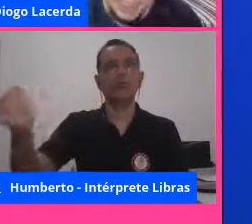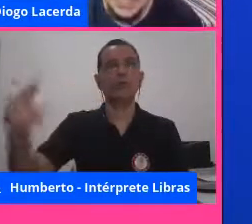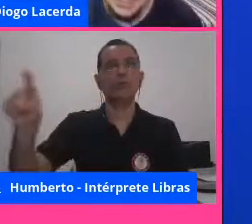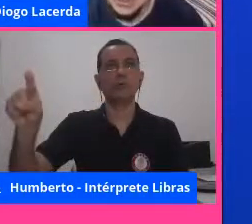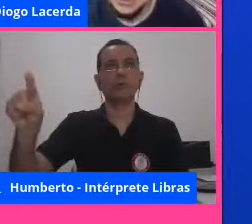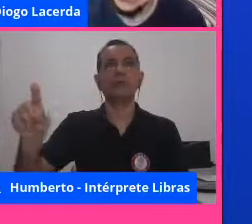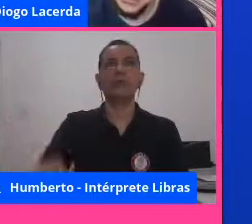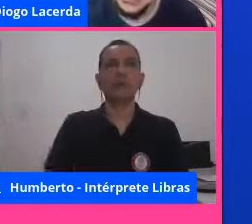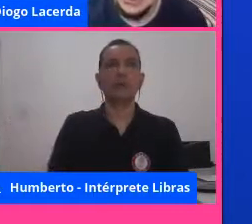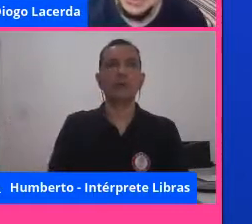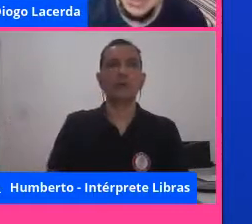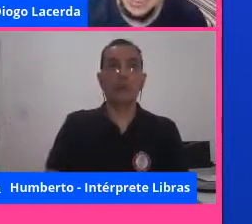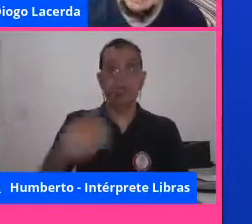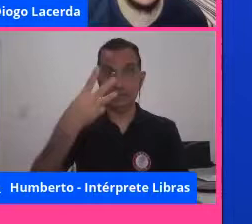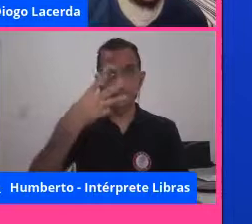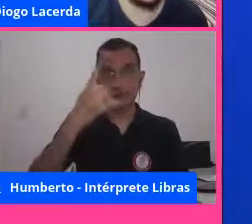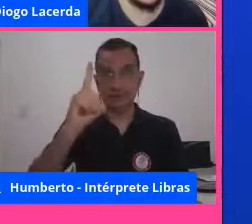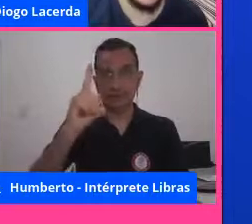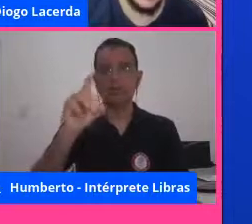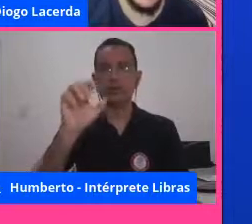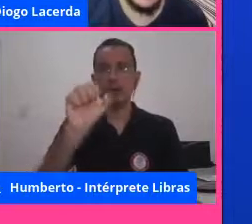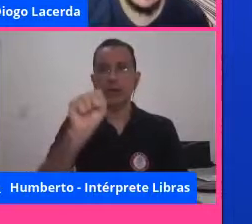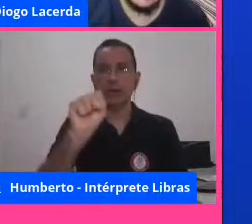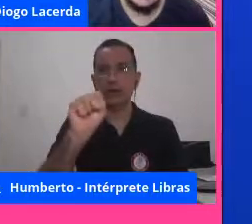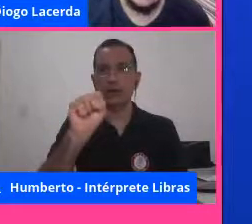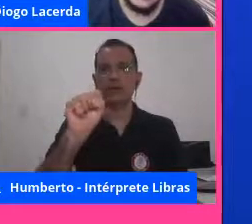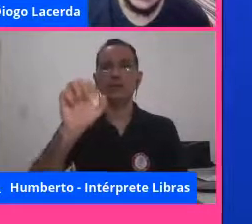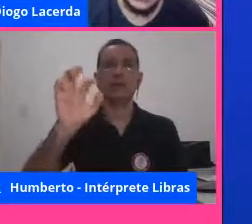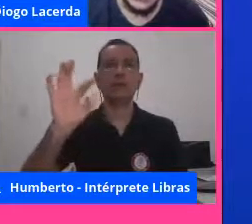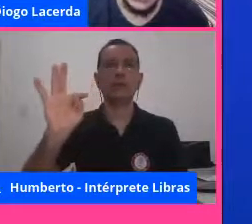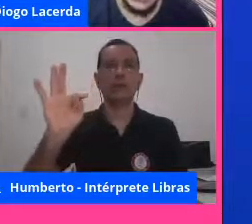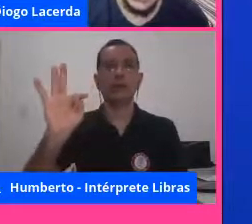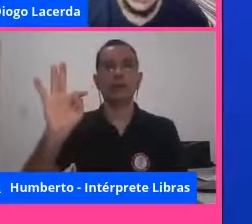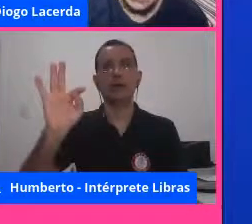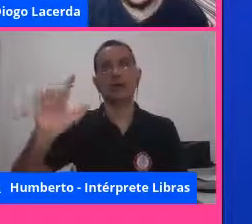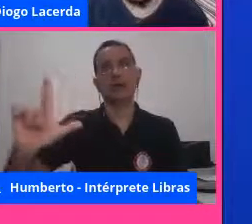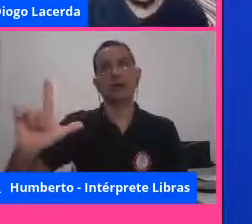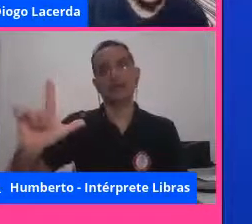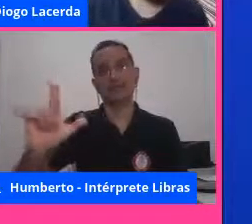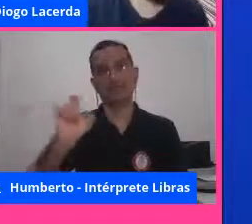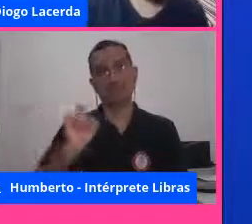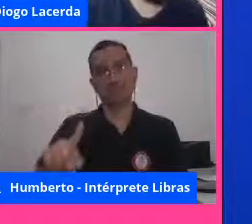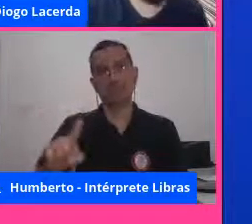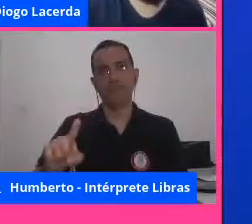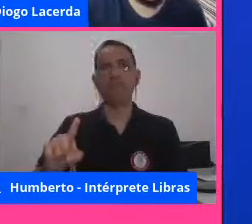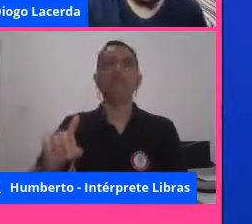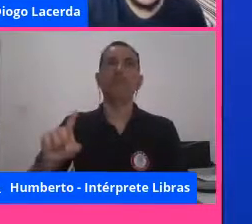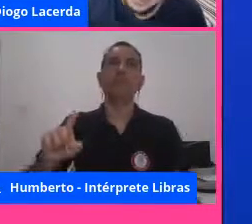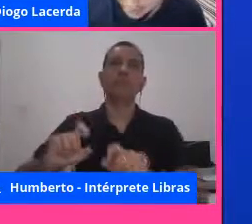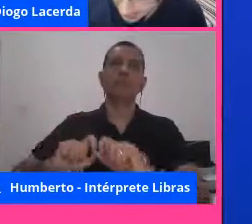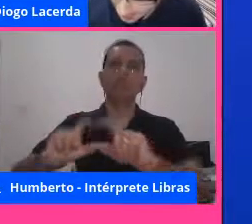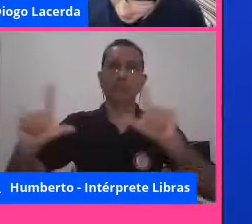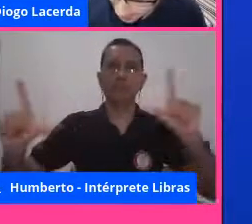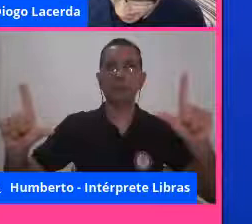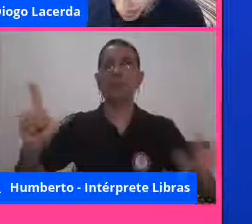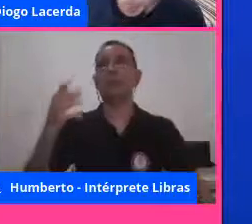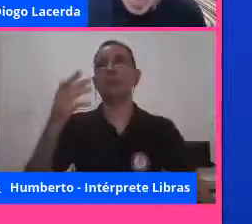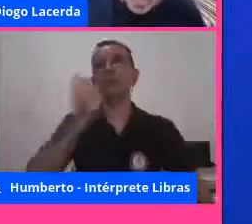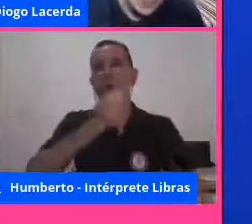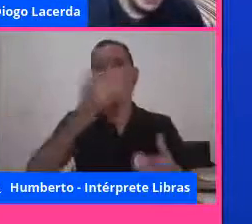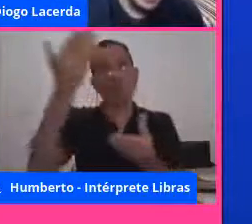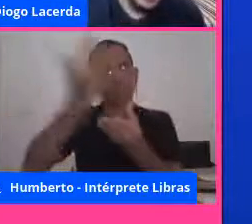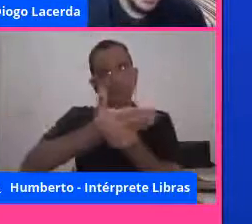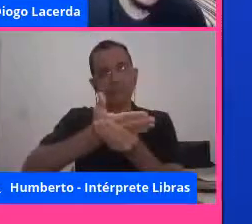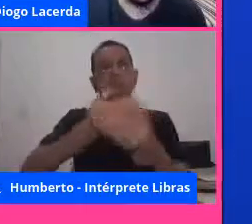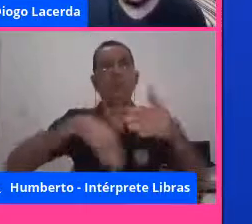o arquivo certinho para impressão 3D. Você clica ele e salva o arquivo na tua pasta.